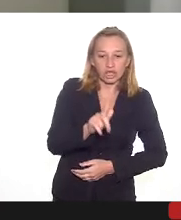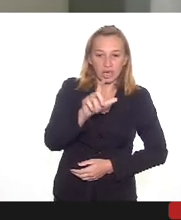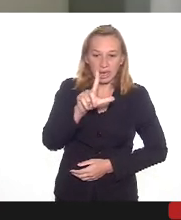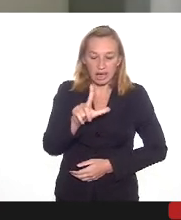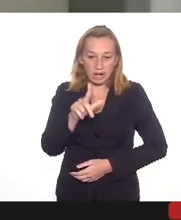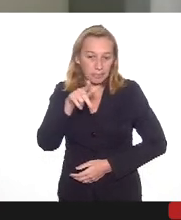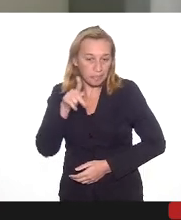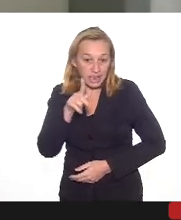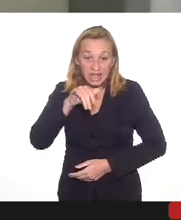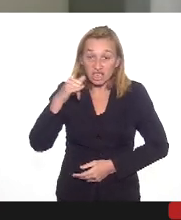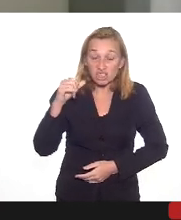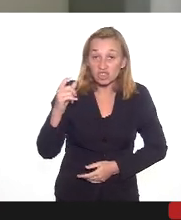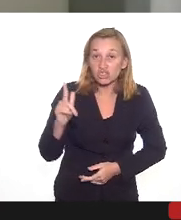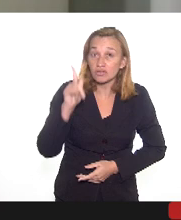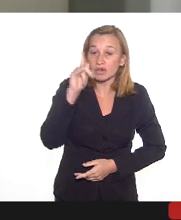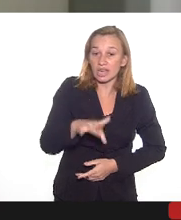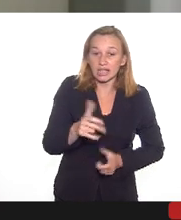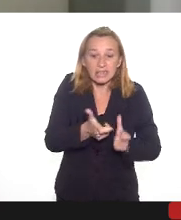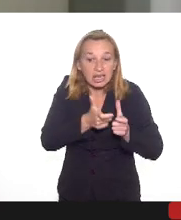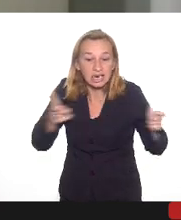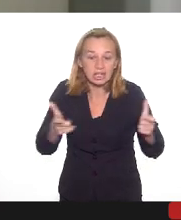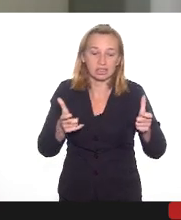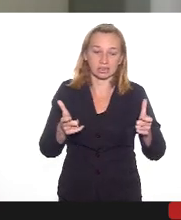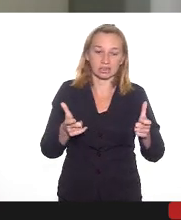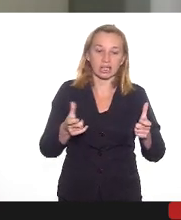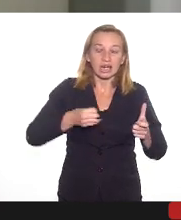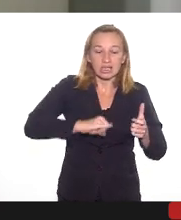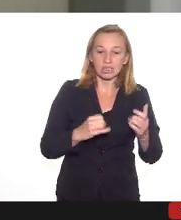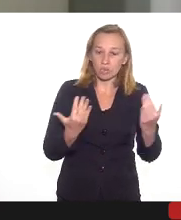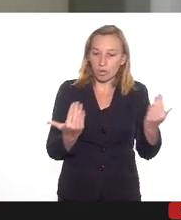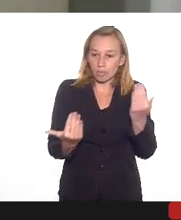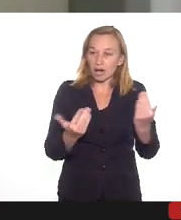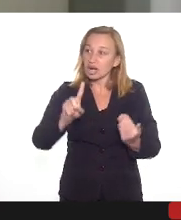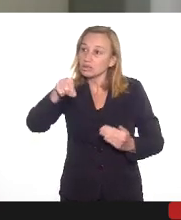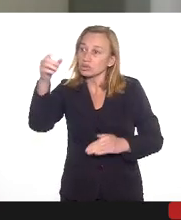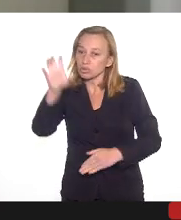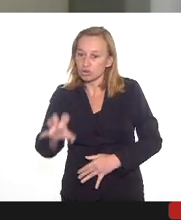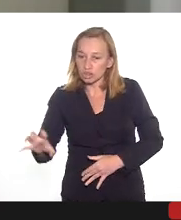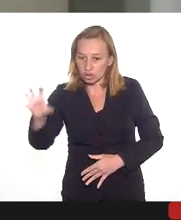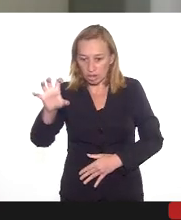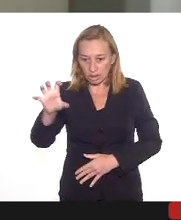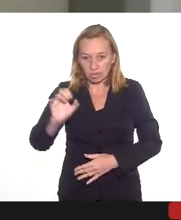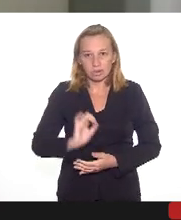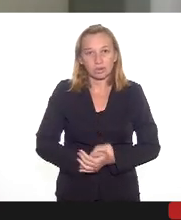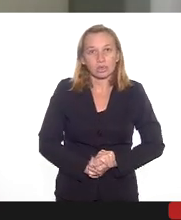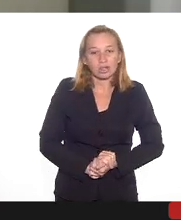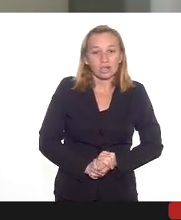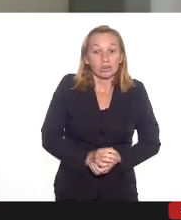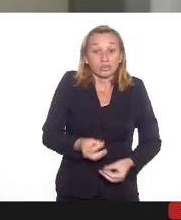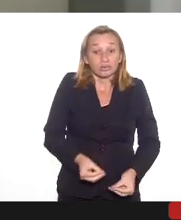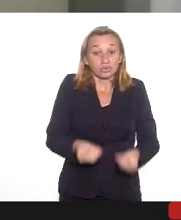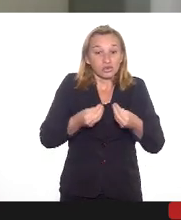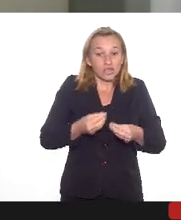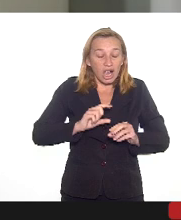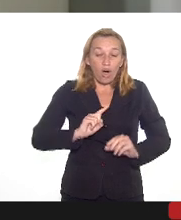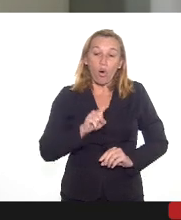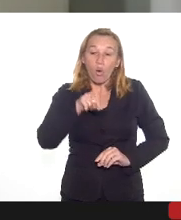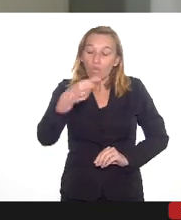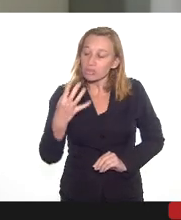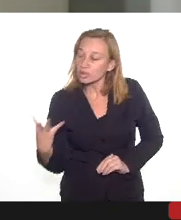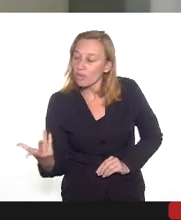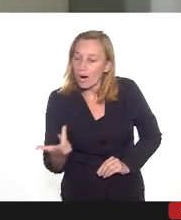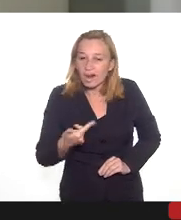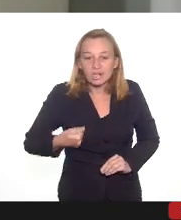diferença enorme dessa rede, se comparada às redes dos outros estados, e isso nos dá uma outra qualidade